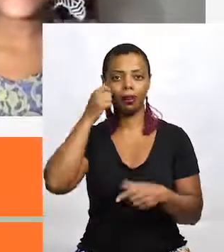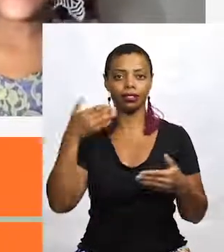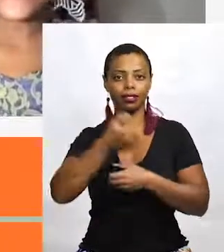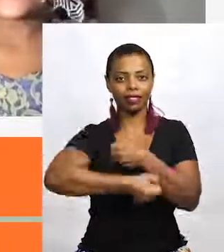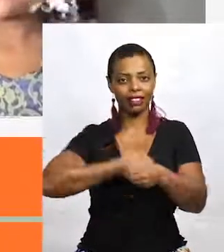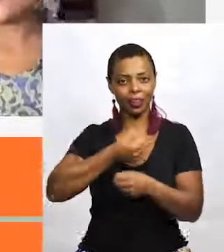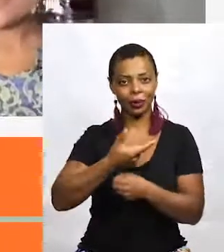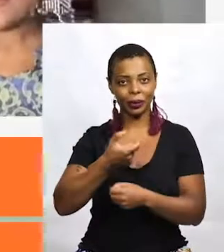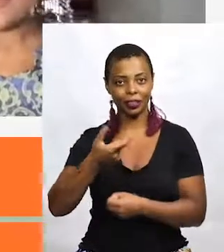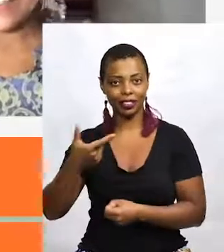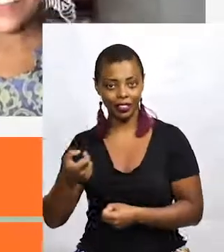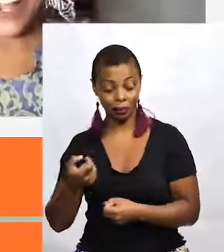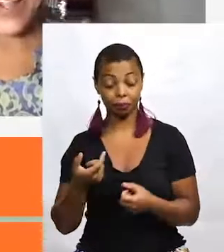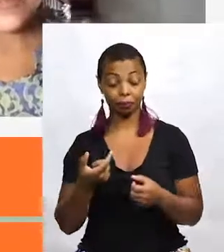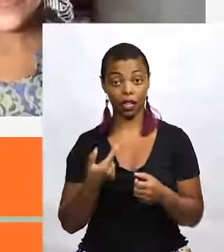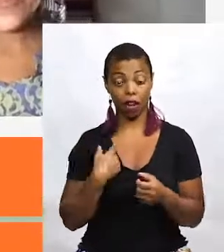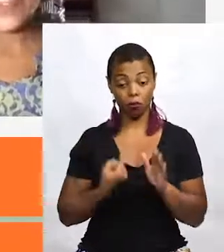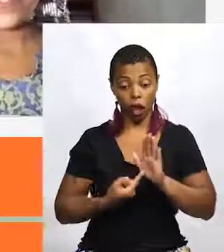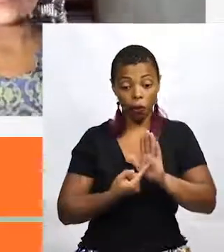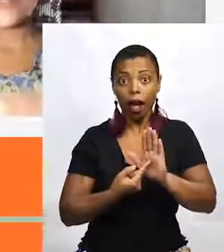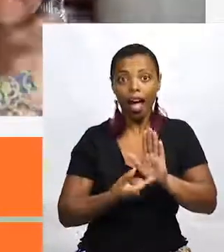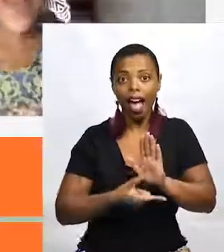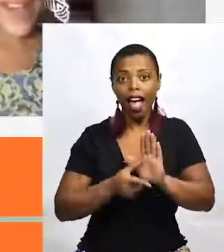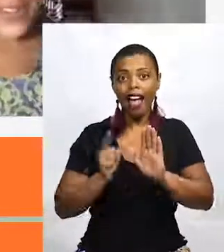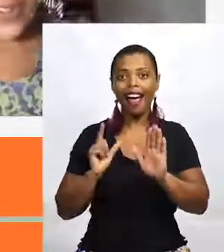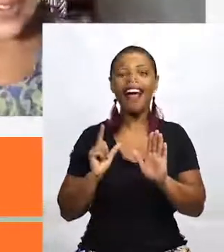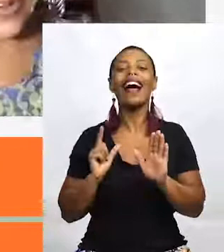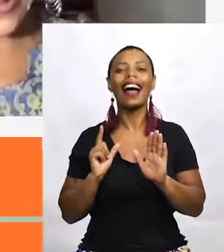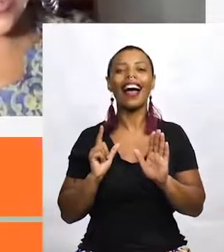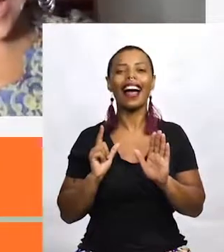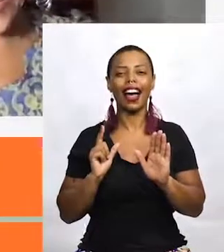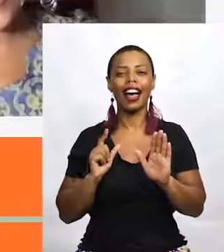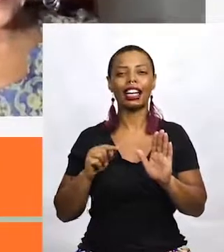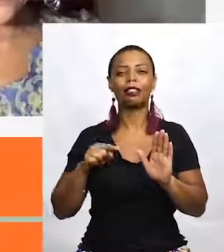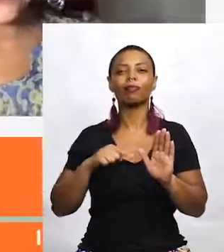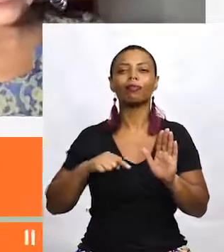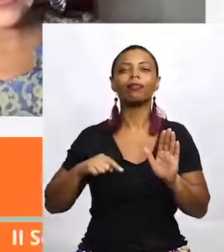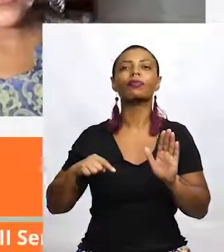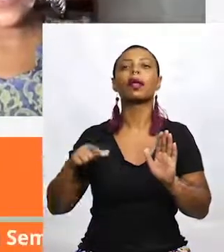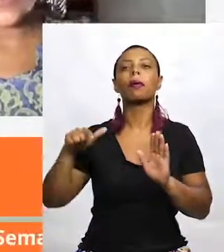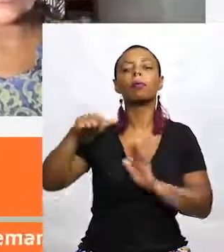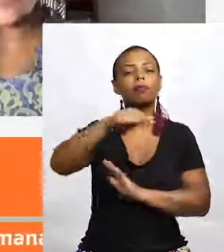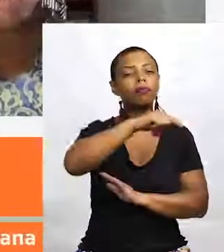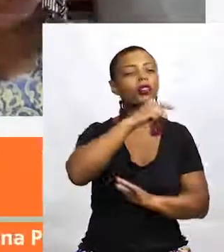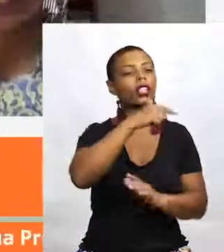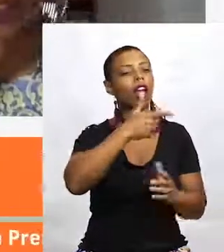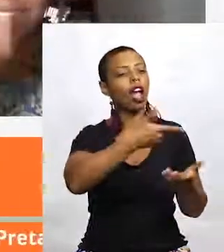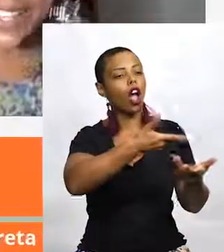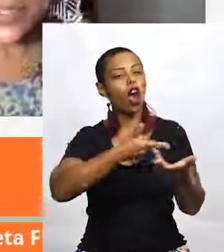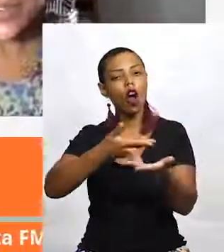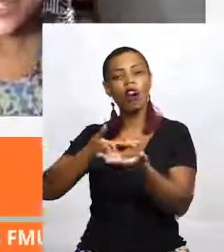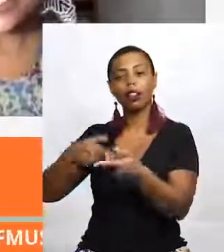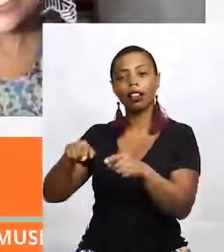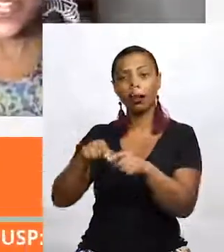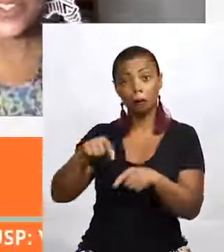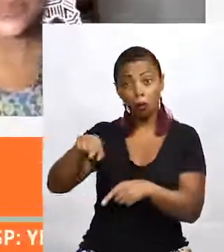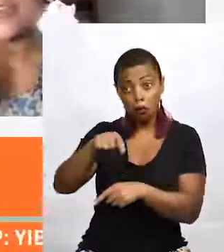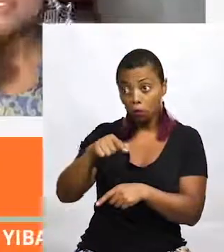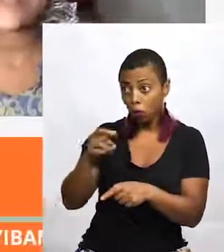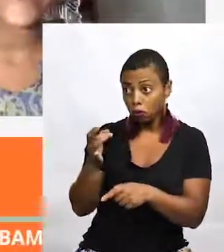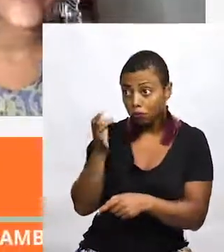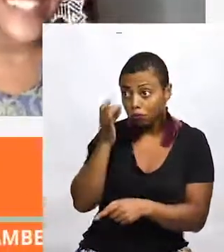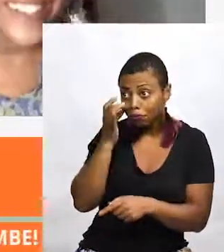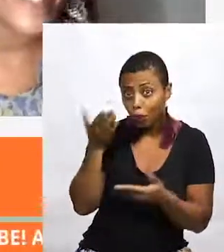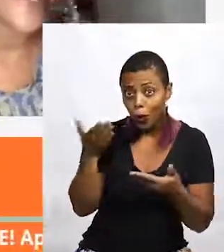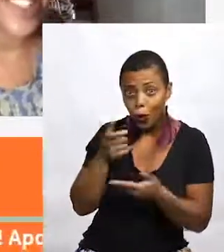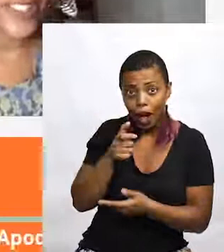2020. E antes de me apresentar, para os nossos convidados, para as nossas convidadas e para você que está aí escutando a gente, e